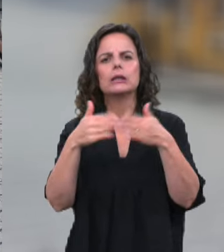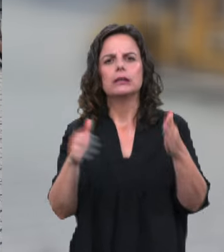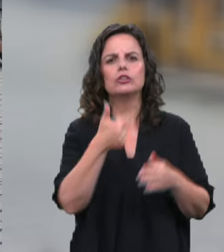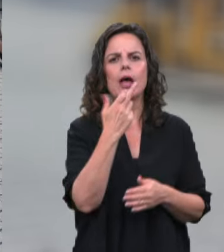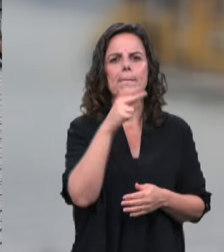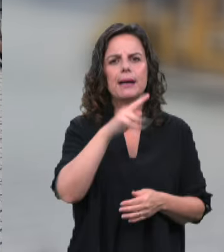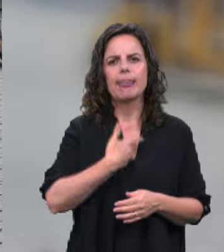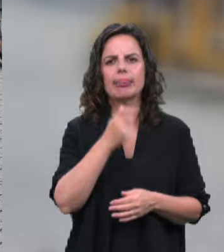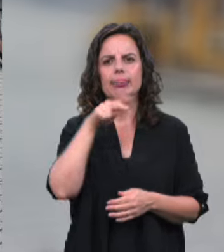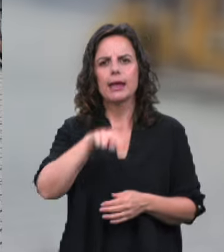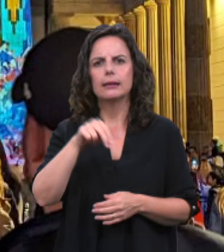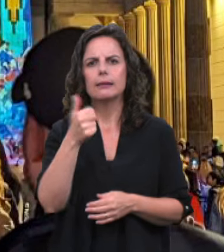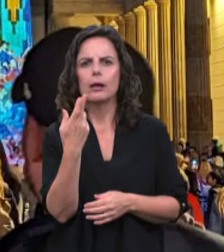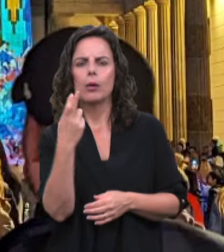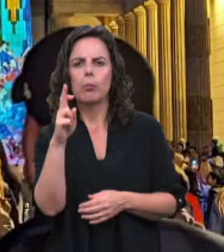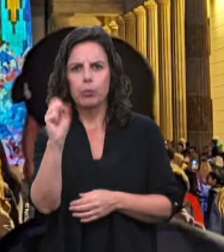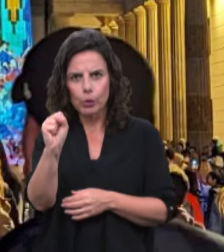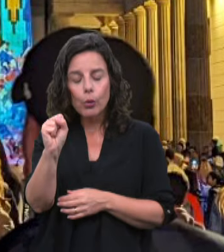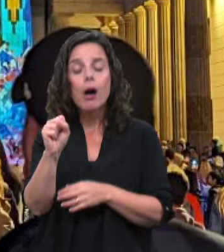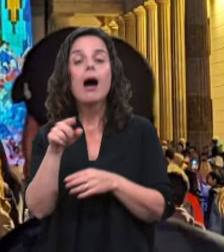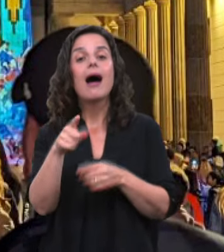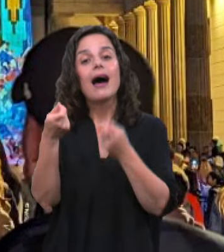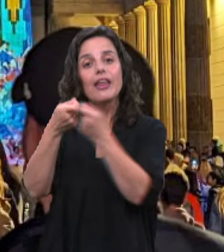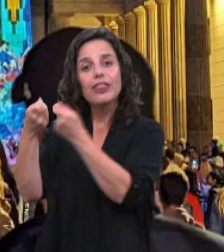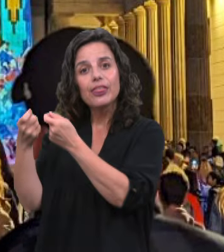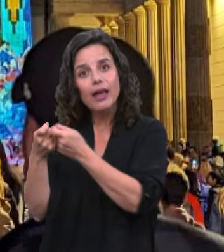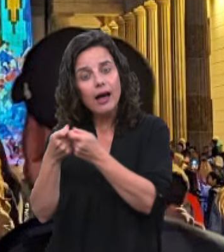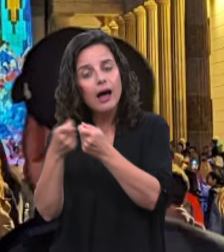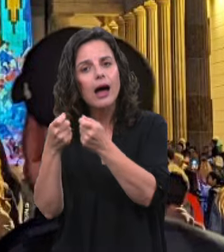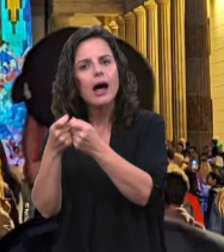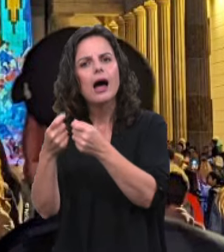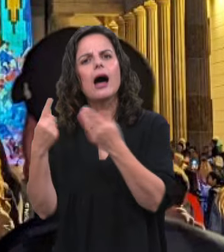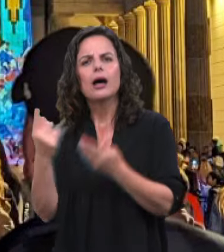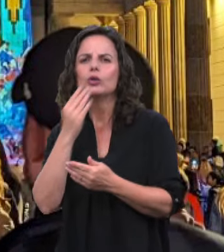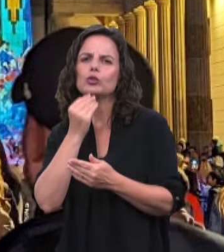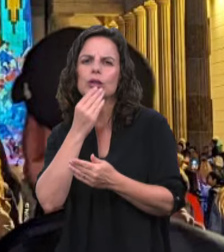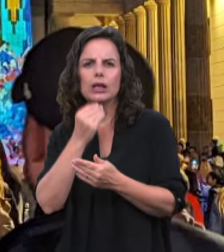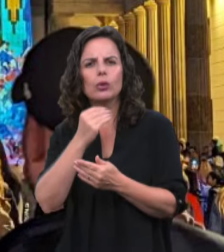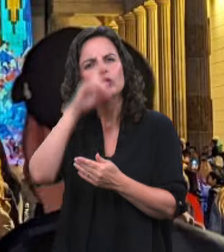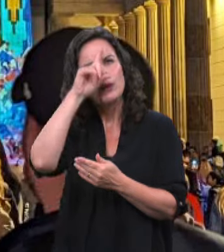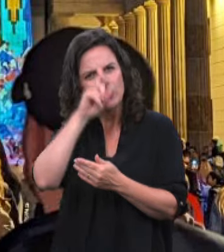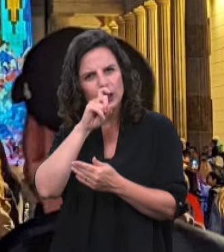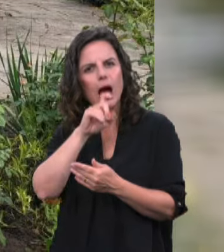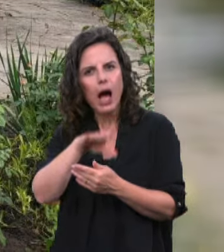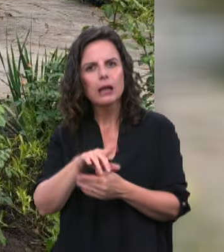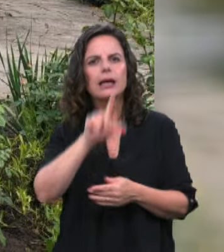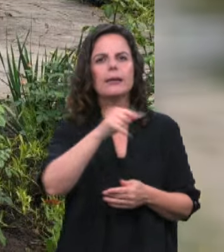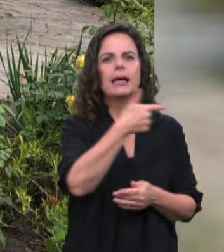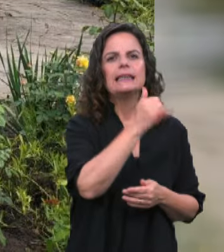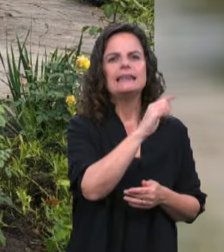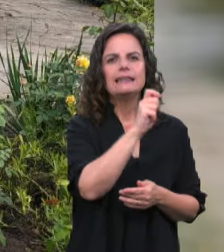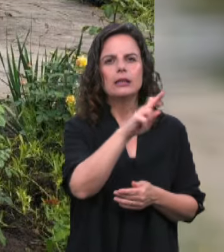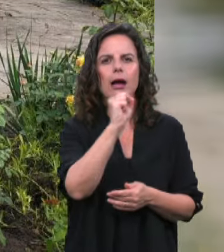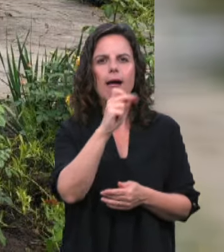Brandenburgo, e aí perto há também o Jewish Memorial, o